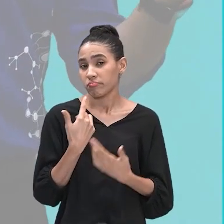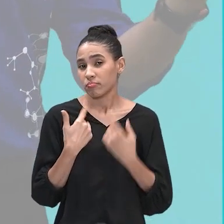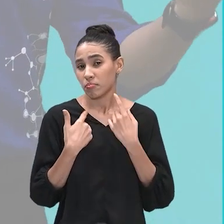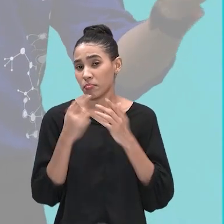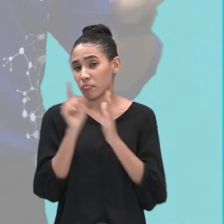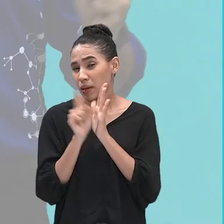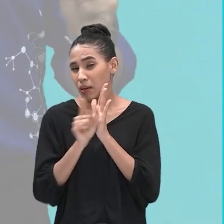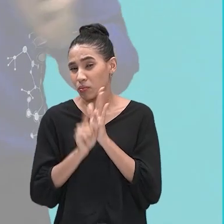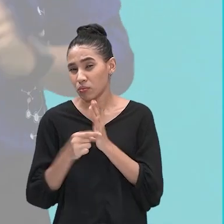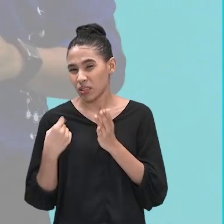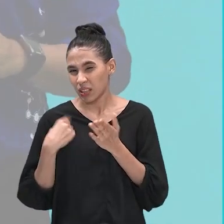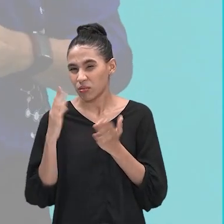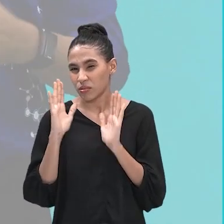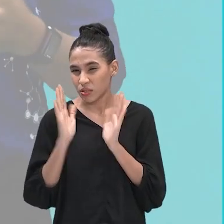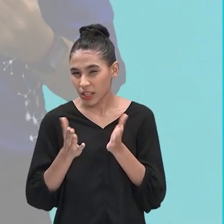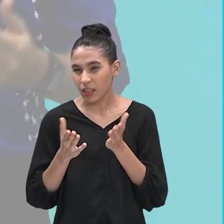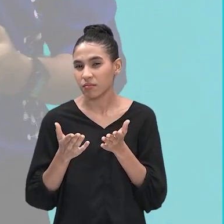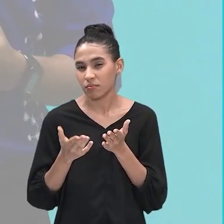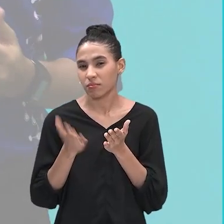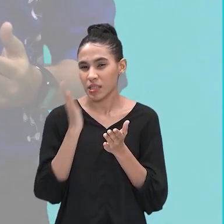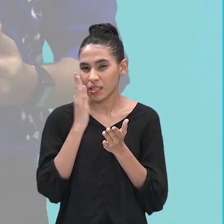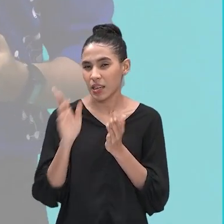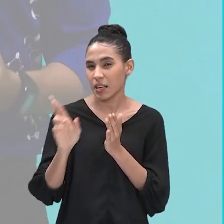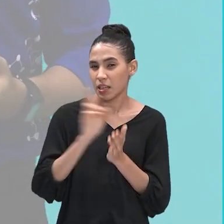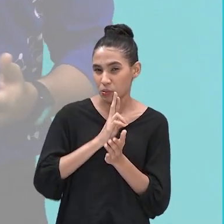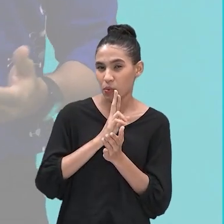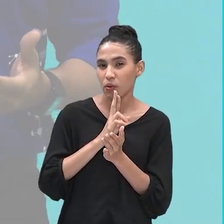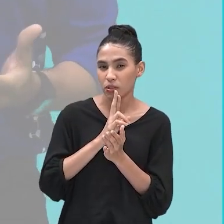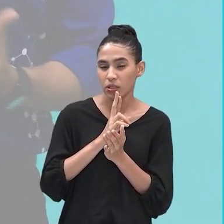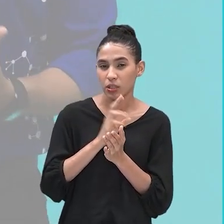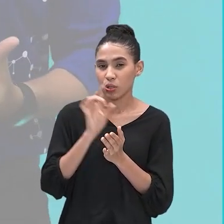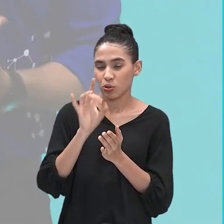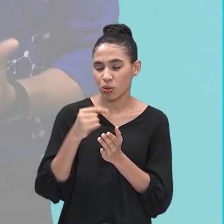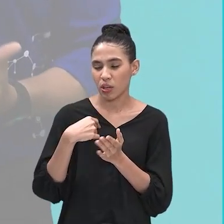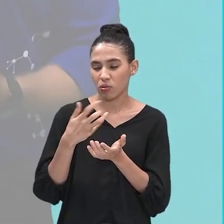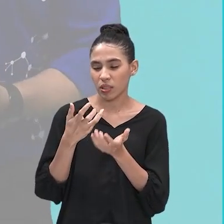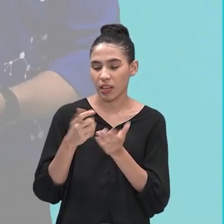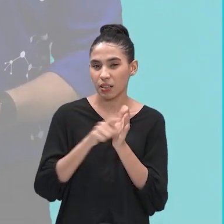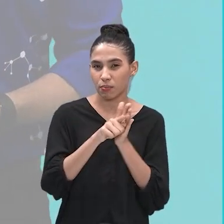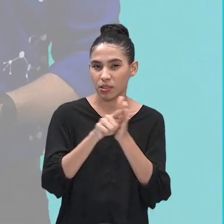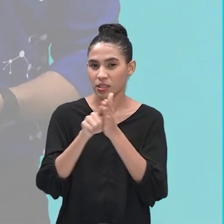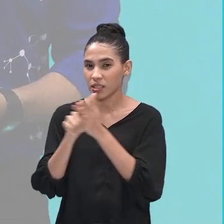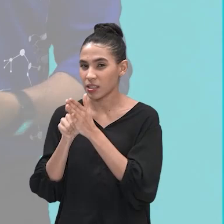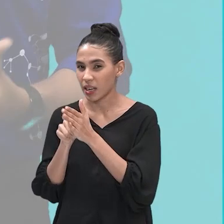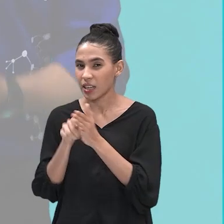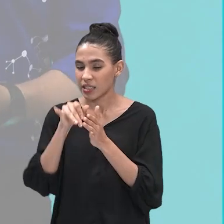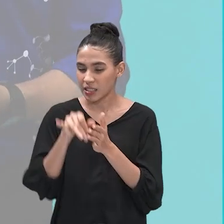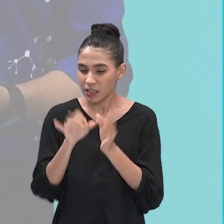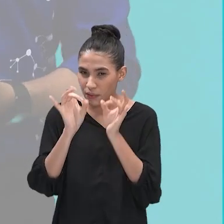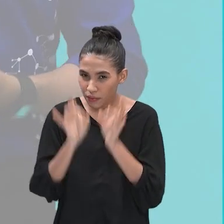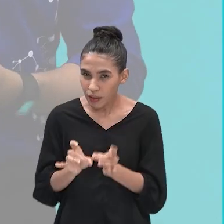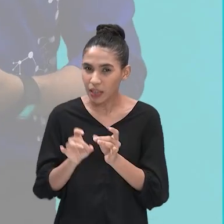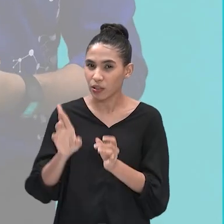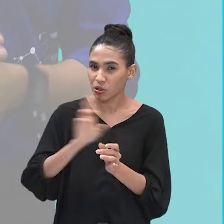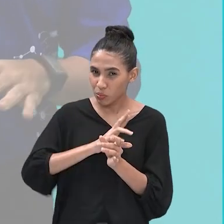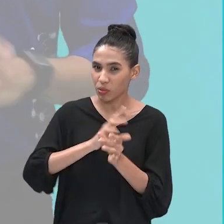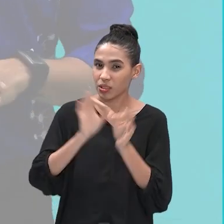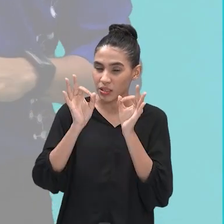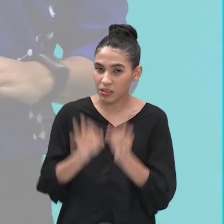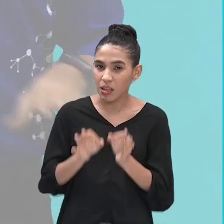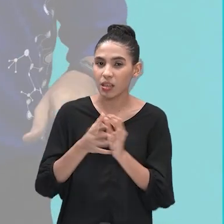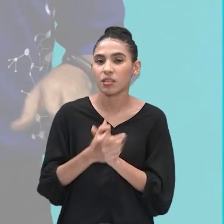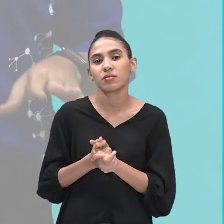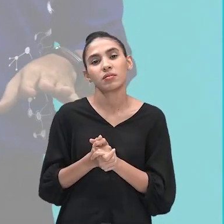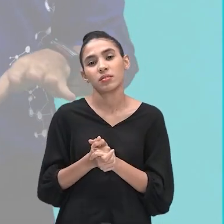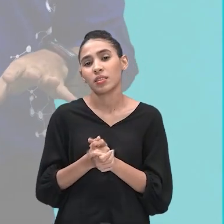já sei basicamente qual é a resposta, eu vou investigar para realmente ter uma certeza que aquela é a resposta, que aquela é a conclusão, é